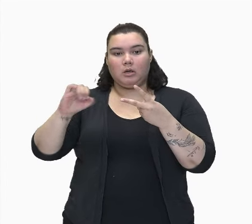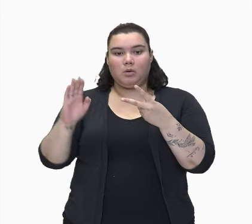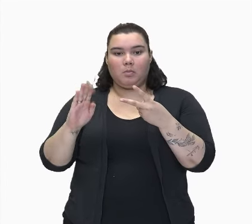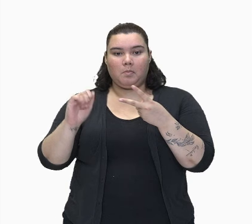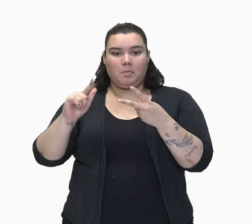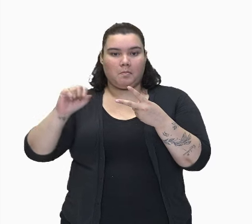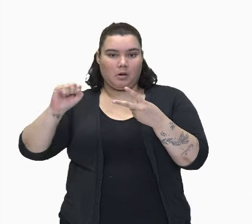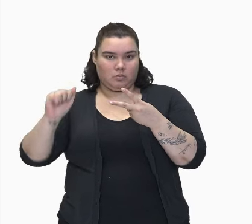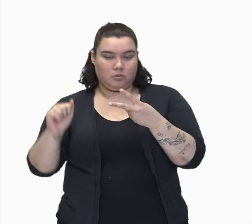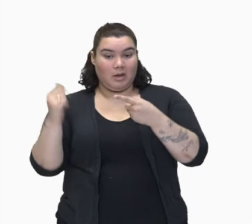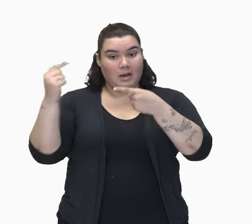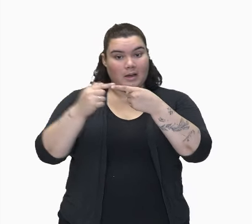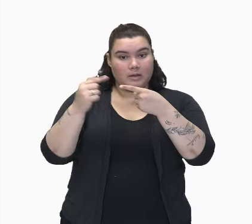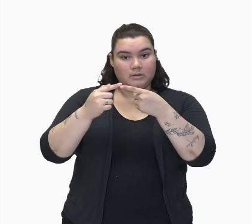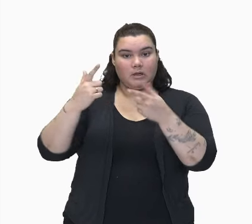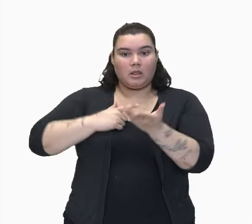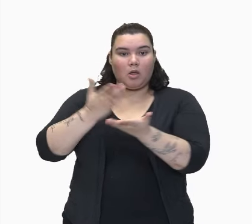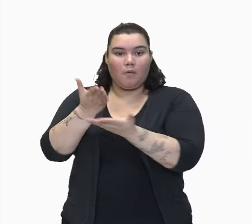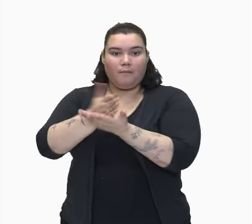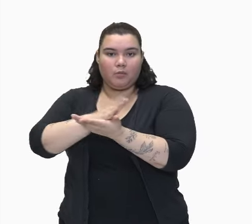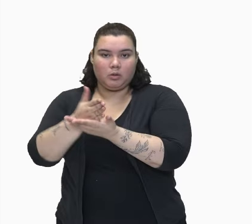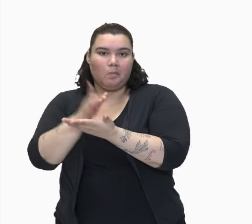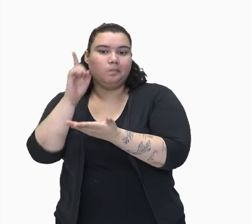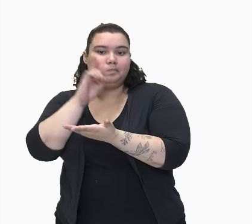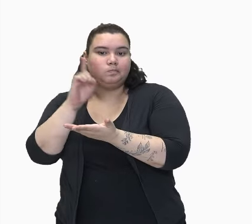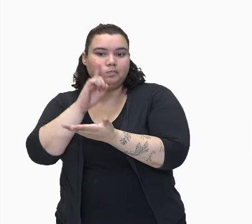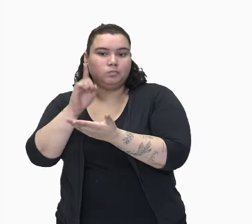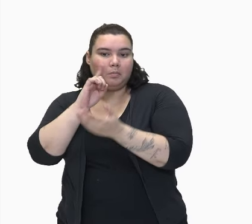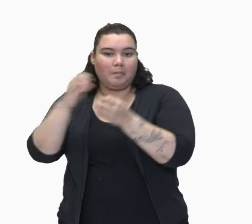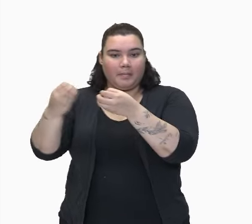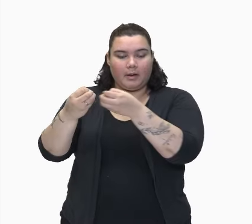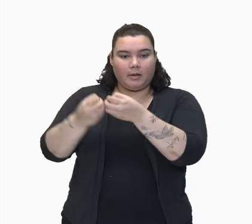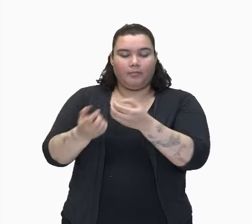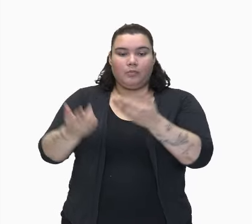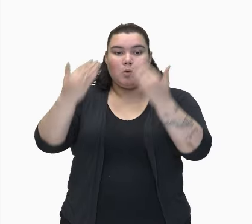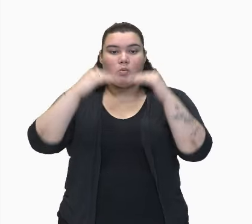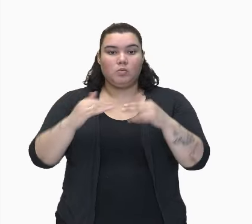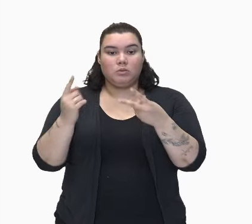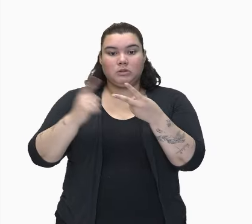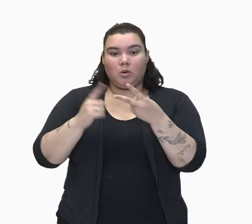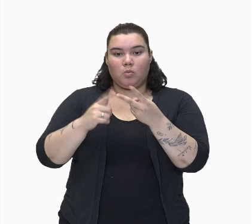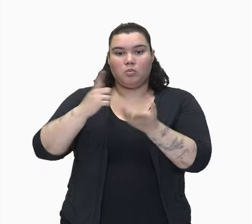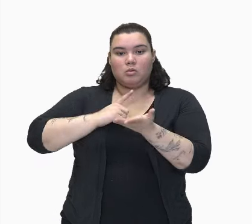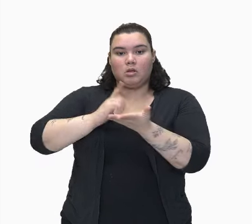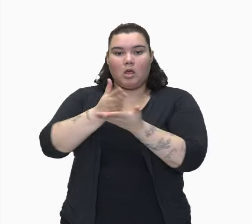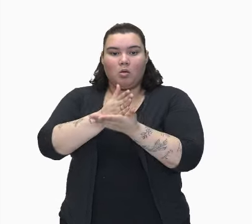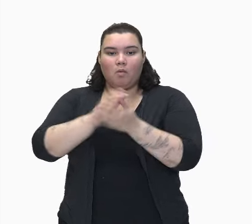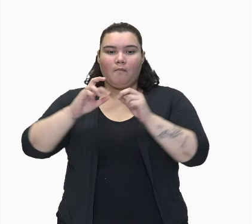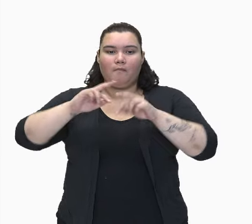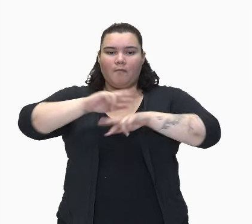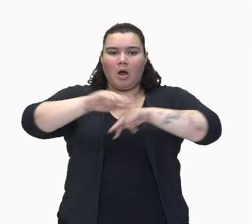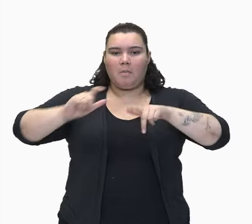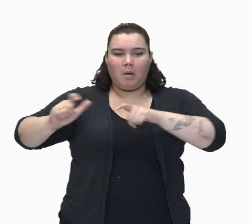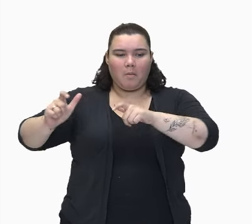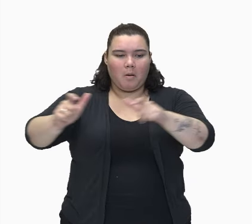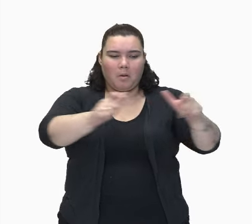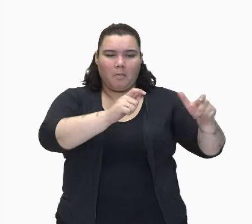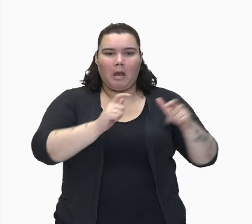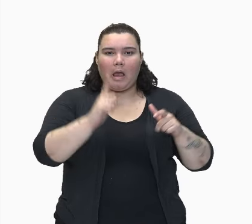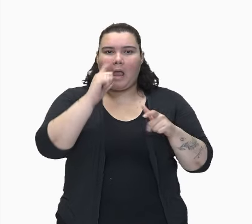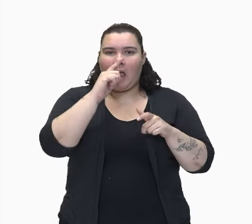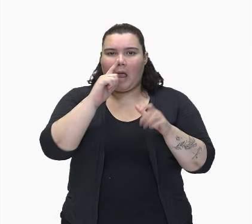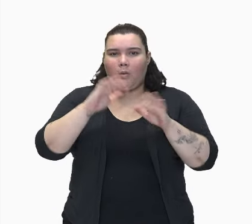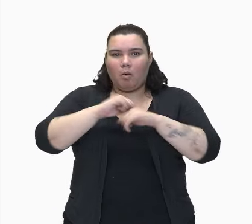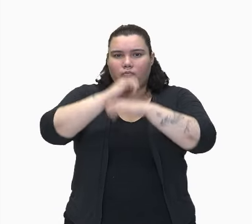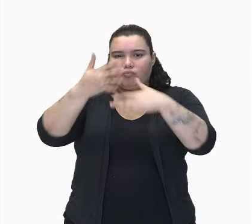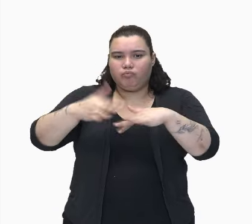Estados Unidos da América, e o Rio Balsas flui pela região central, que possui uma série de lagos. E o mais conhecido vai